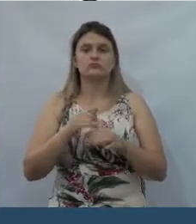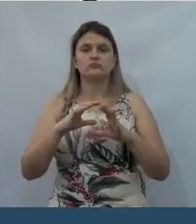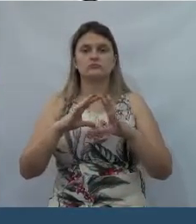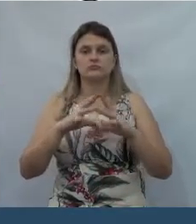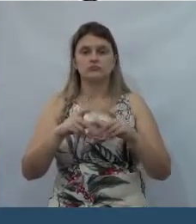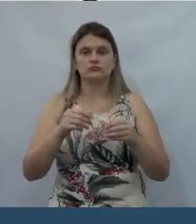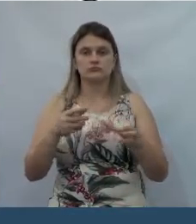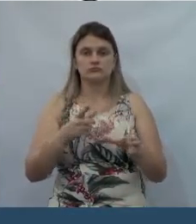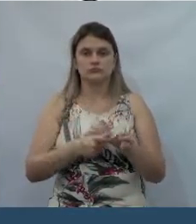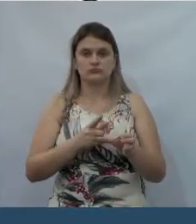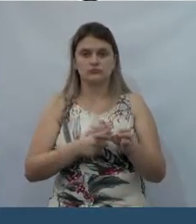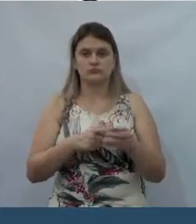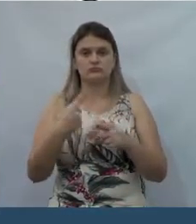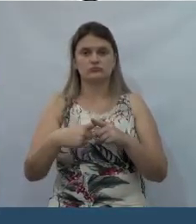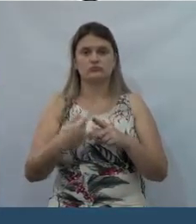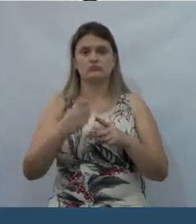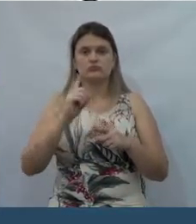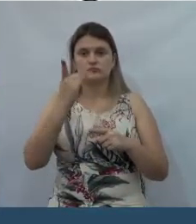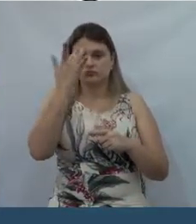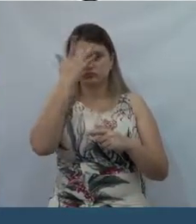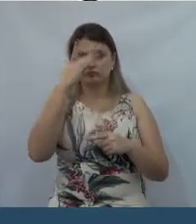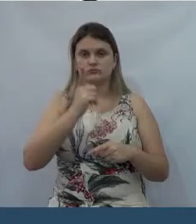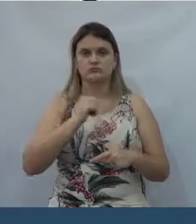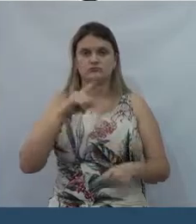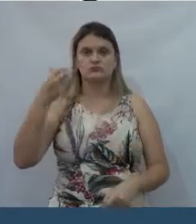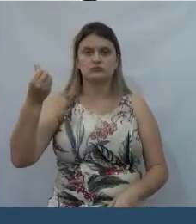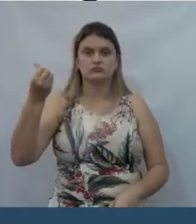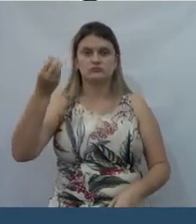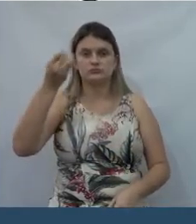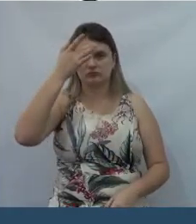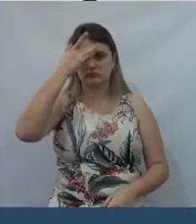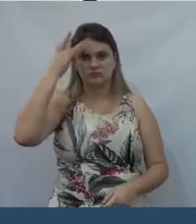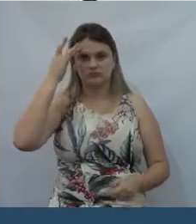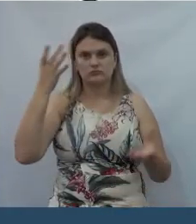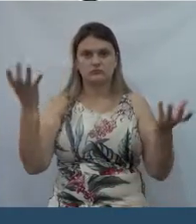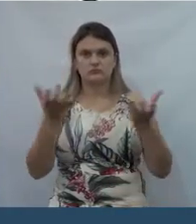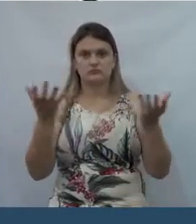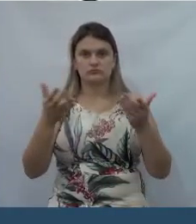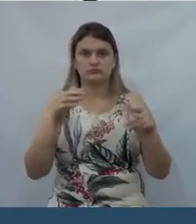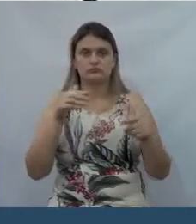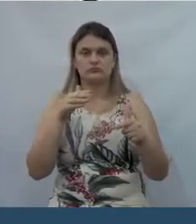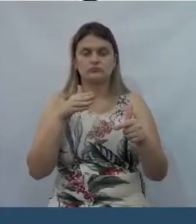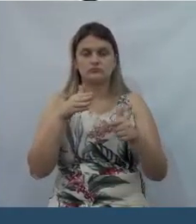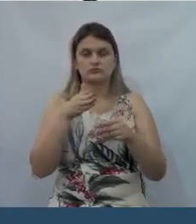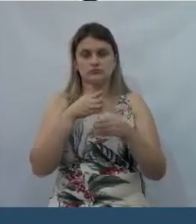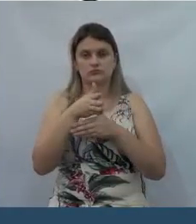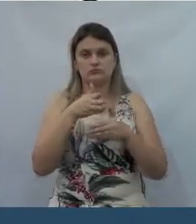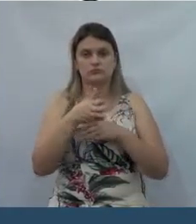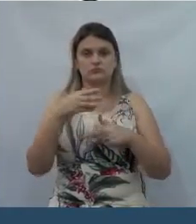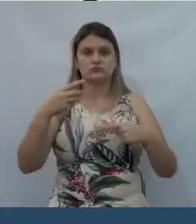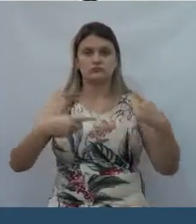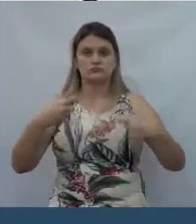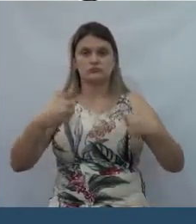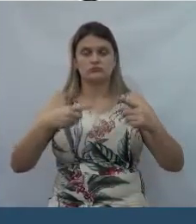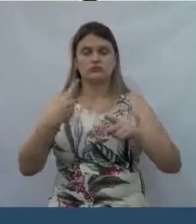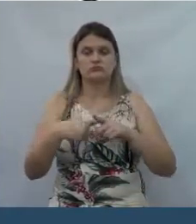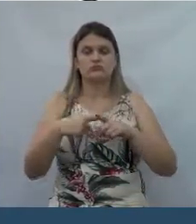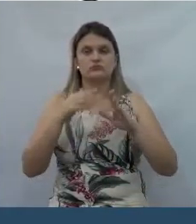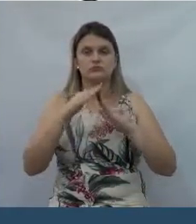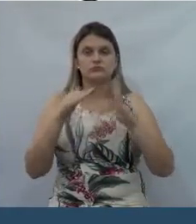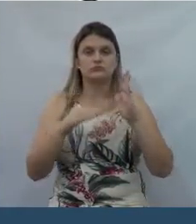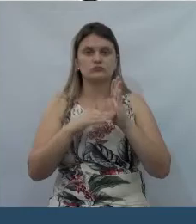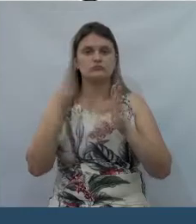nossa cidade, porque não é fácil você ter 60 membros que queiram participar hoje da política, por tudo que nós sabemos